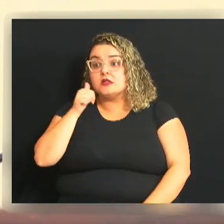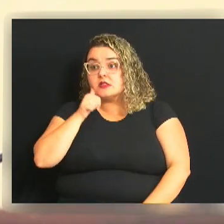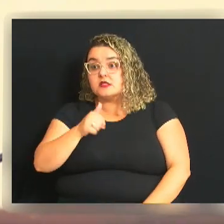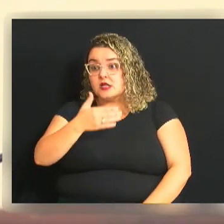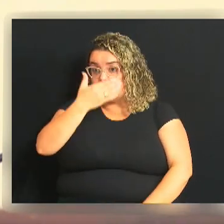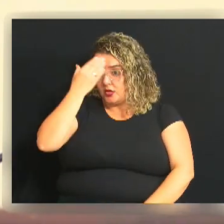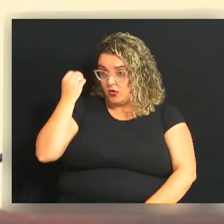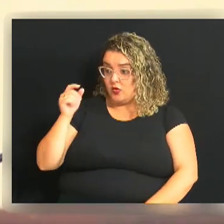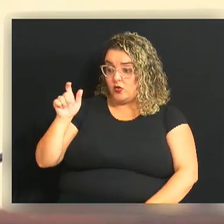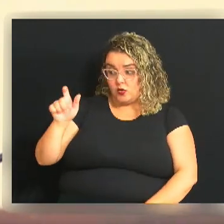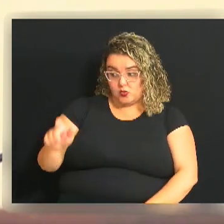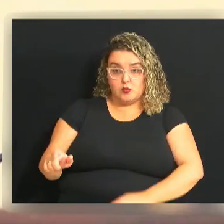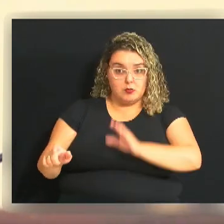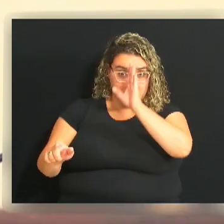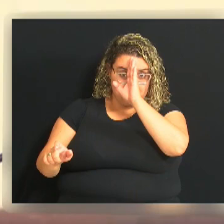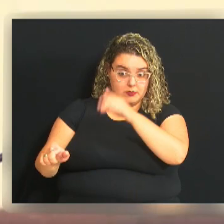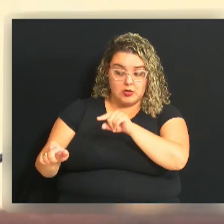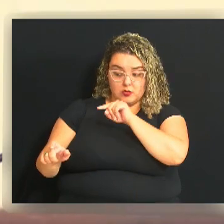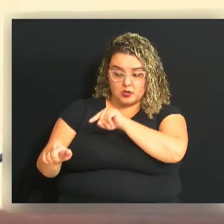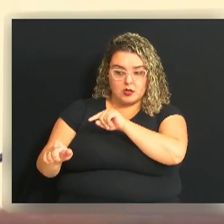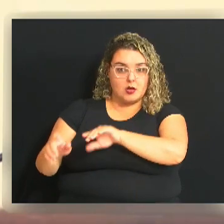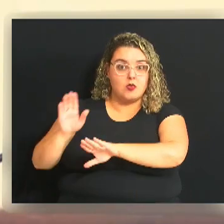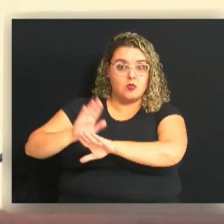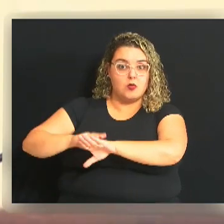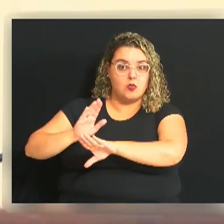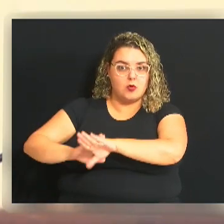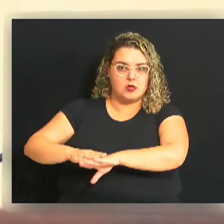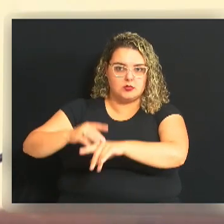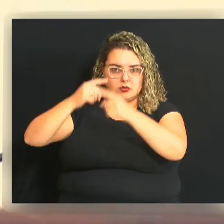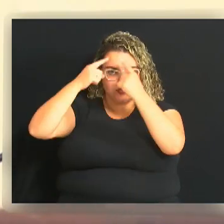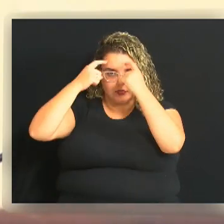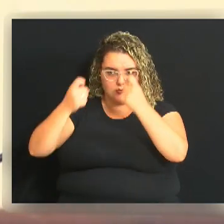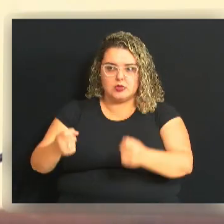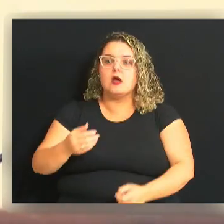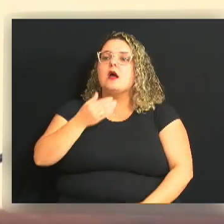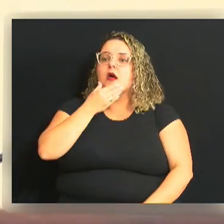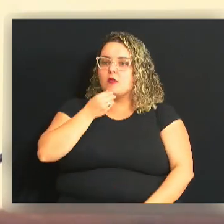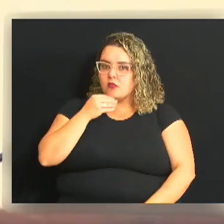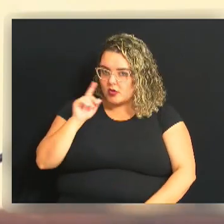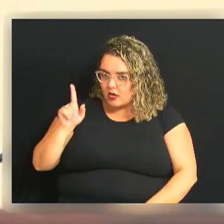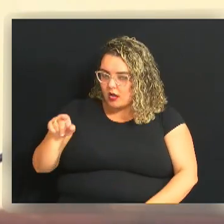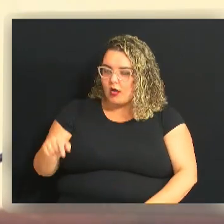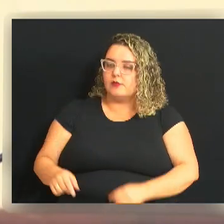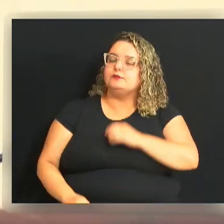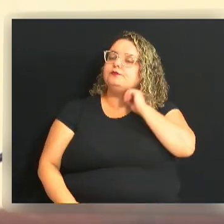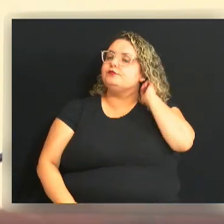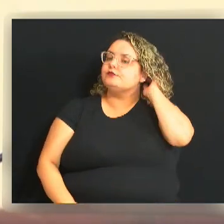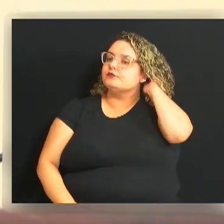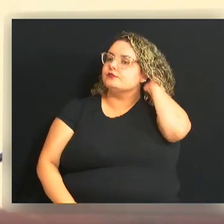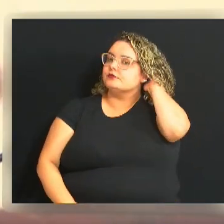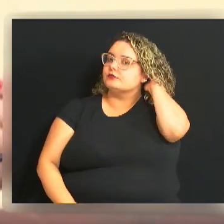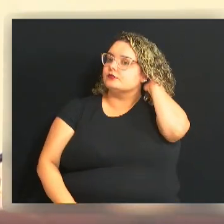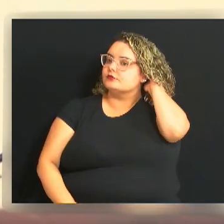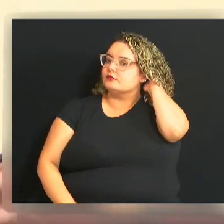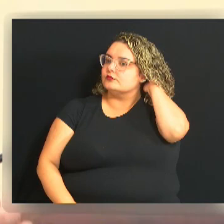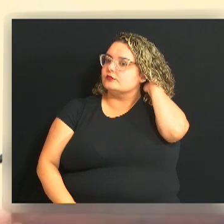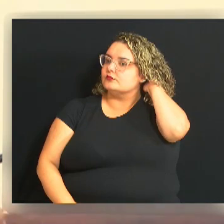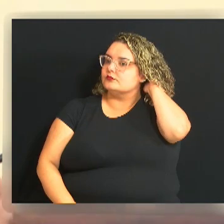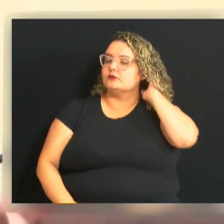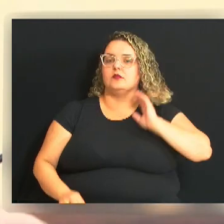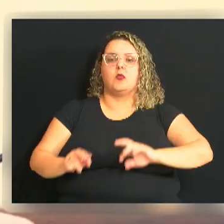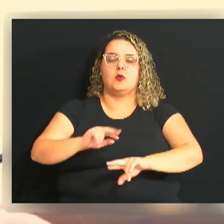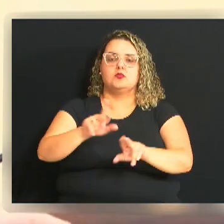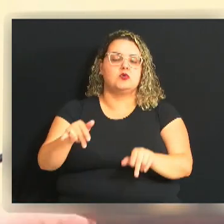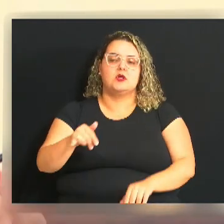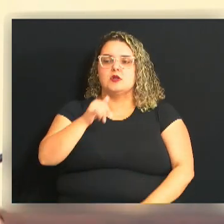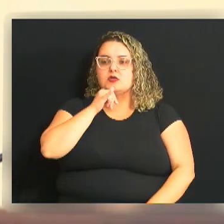esquecer o principal que reproduz a violência, que são os homens. A gente tem vários exemplos de situações